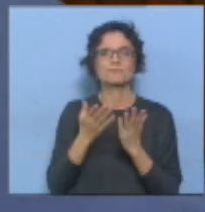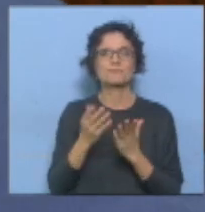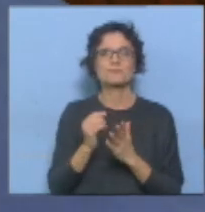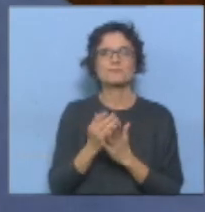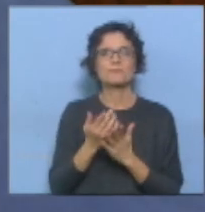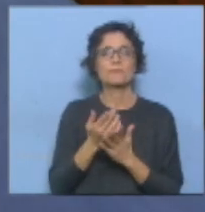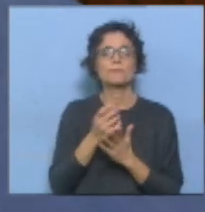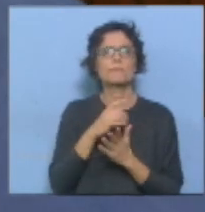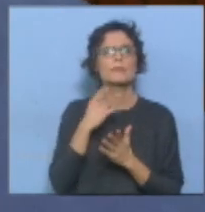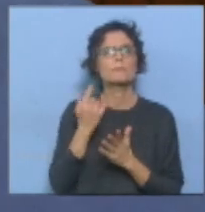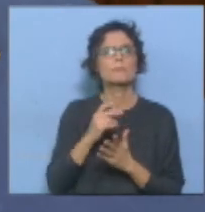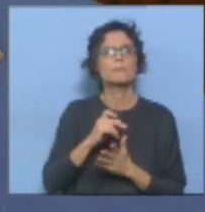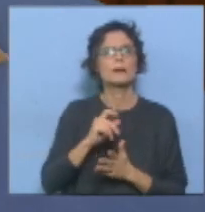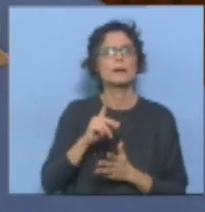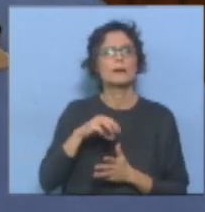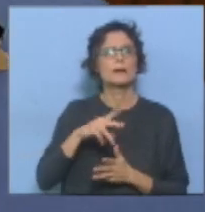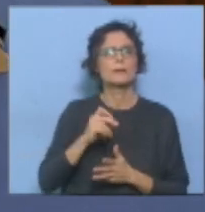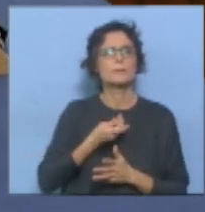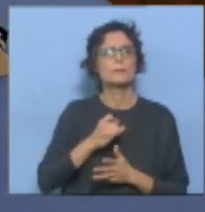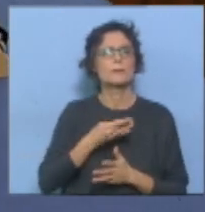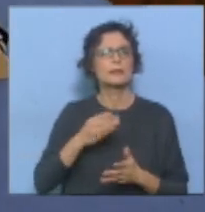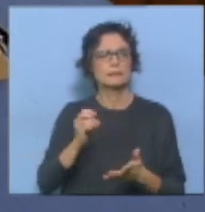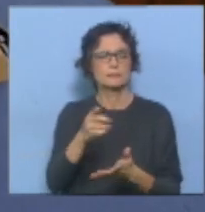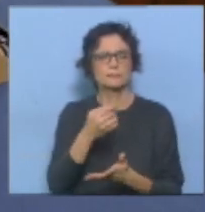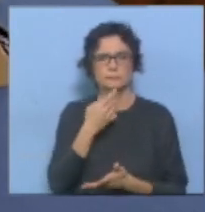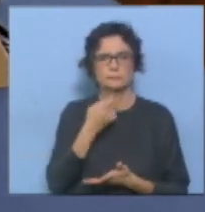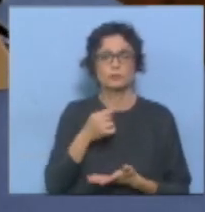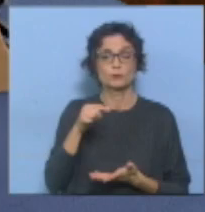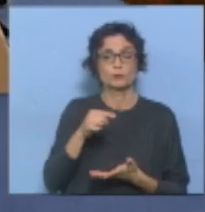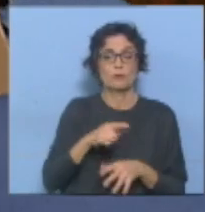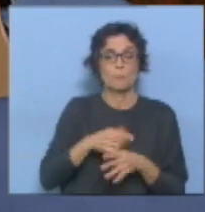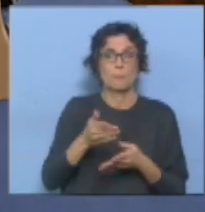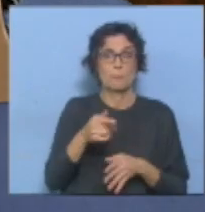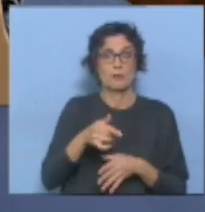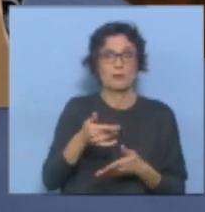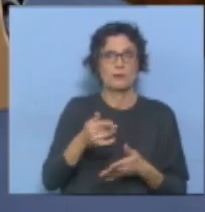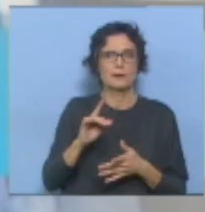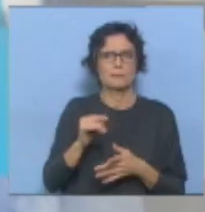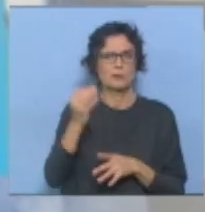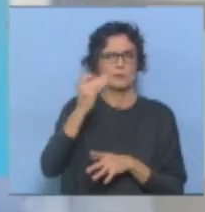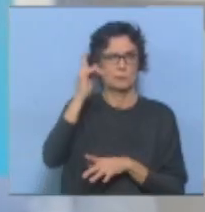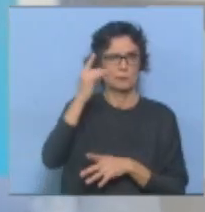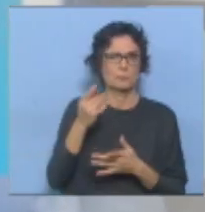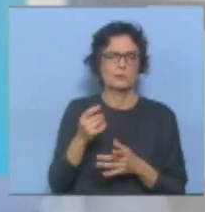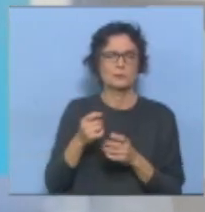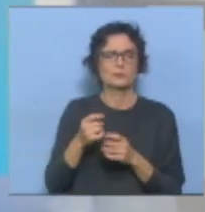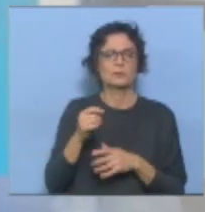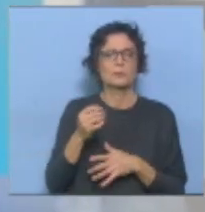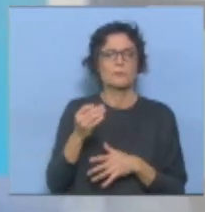Pereira de Almeida, mais ou menos coincidente com esta hora, mas no Porto, um bocadinho longe dos estúdios onde nos